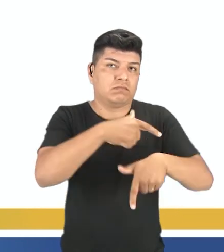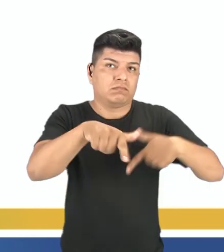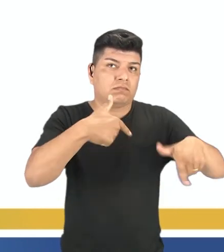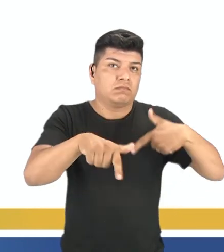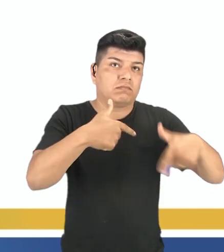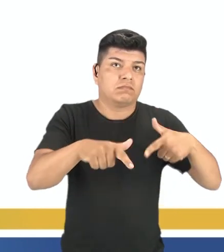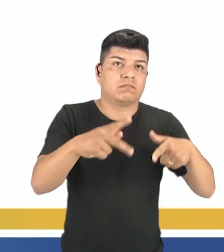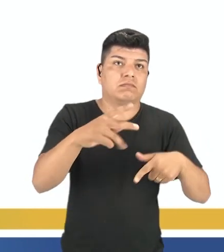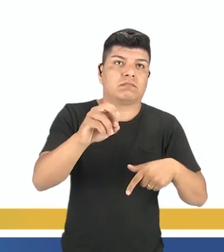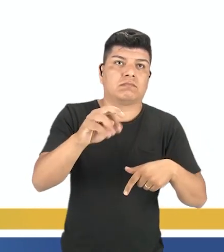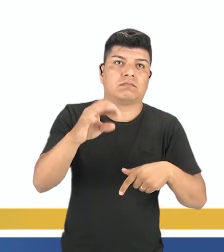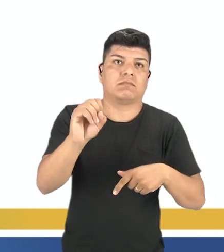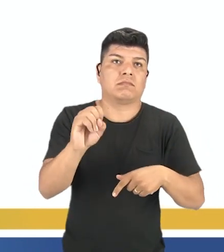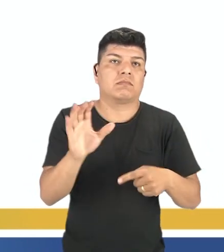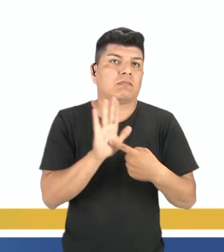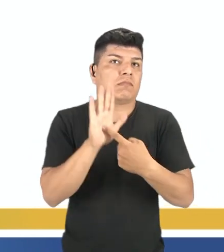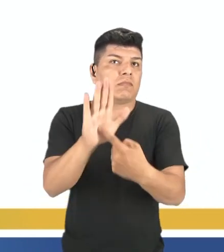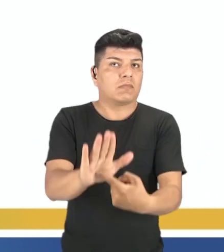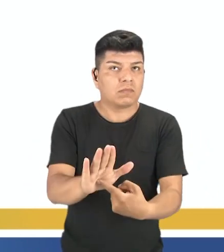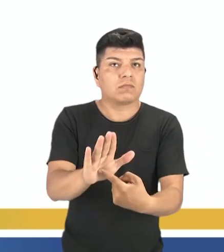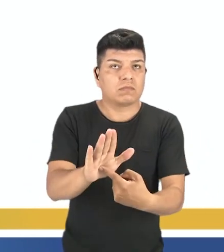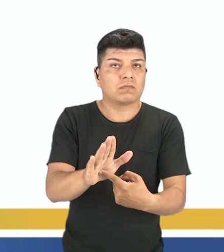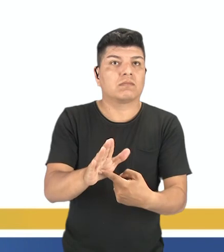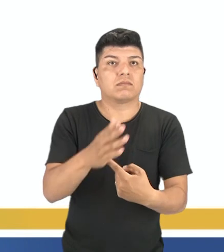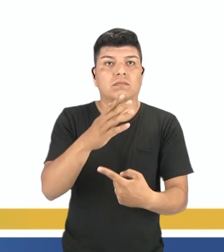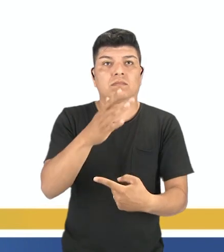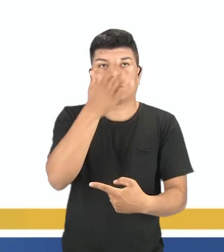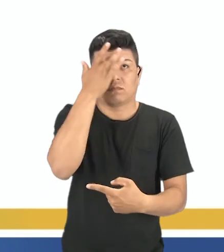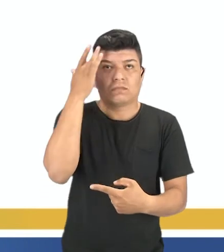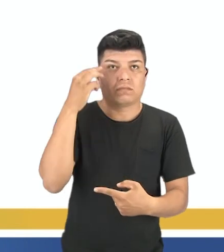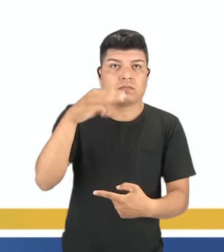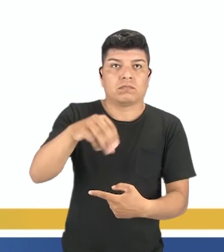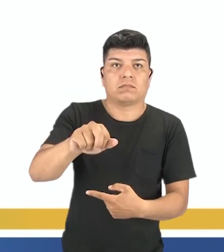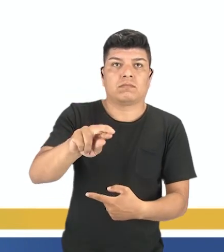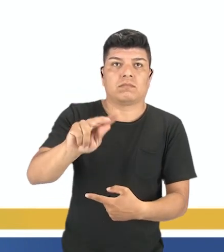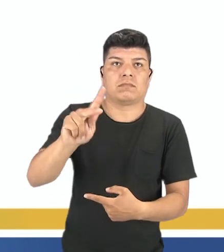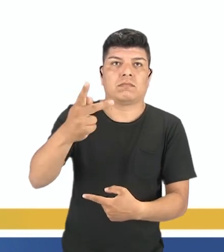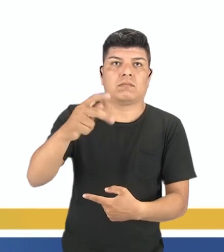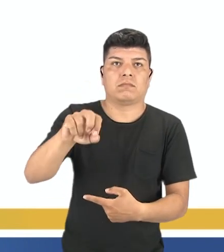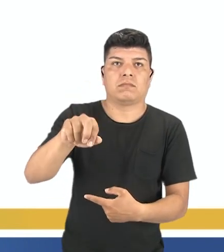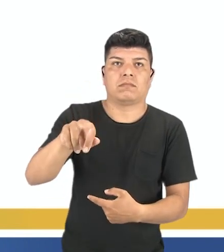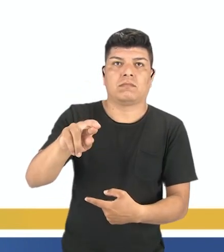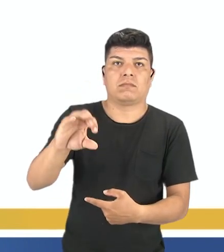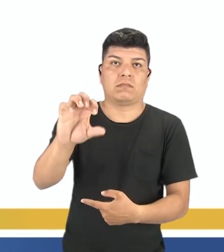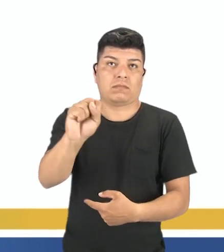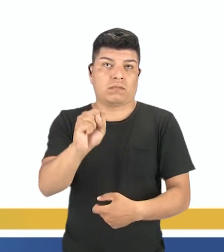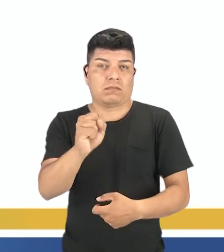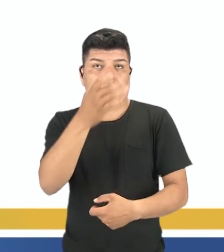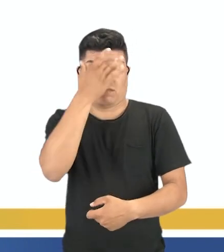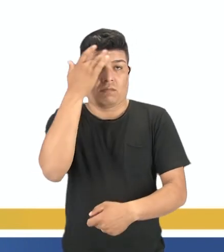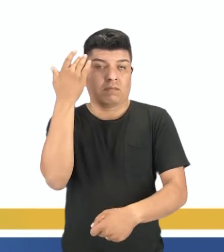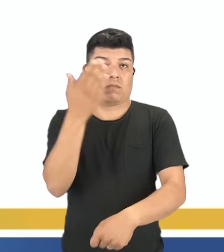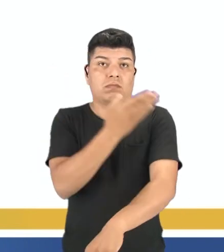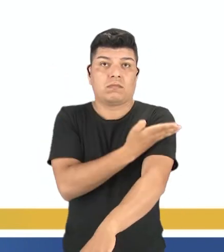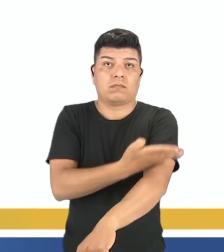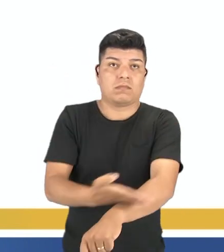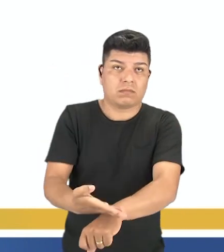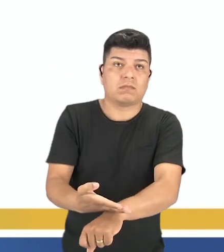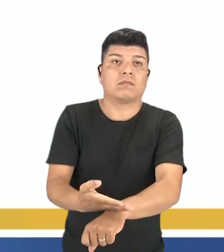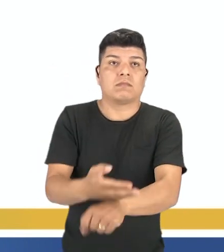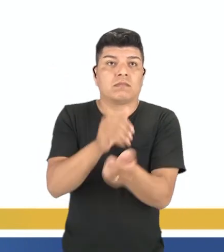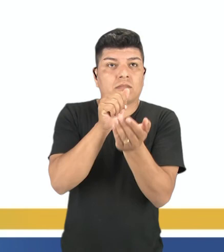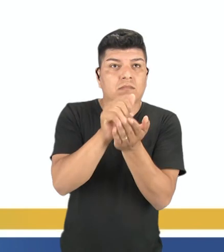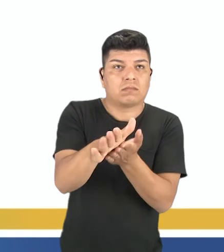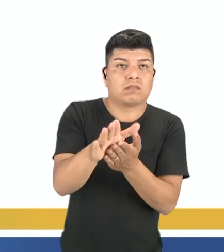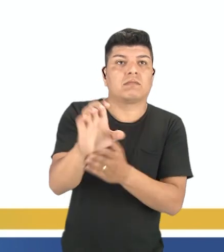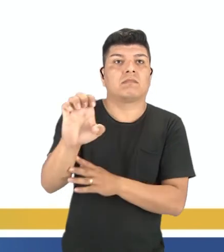trabalhadores dos portos demonstravam contra os marinheiros, porque estes representavam a elite branca opressora. Letra E, a expulsão de